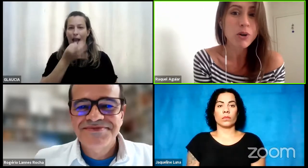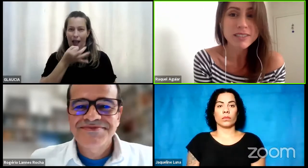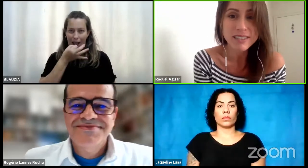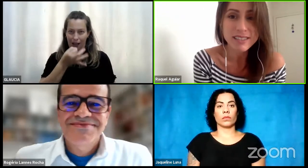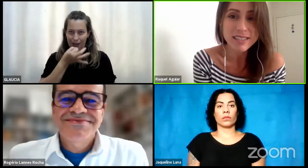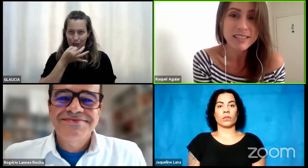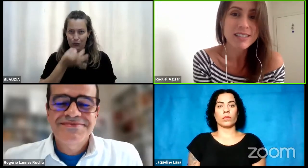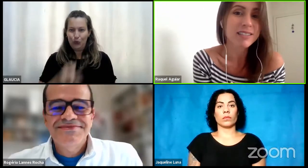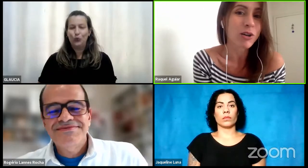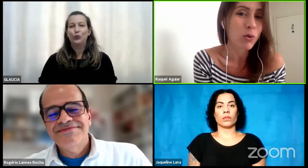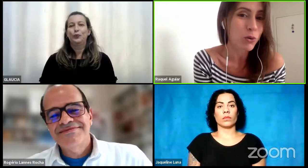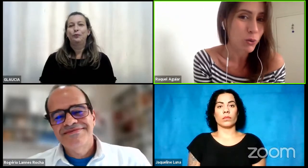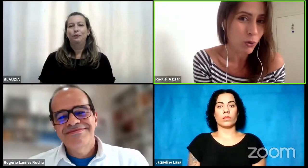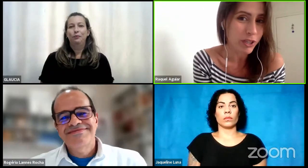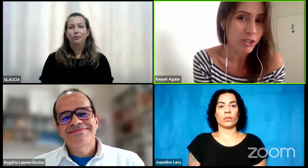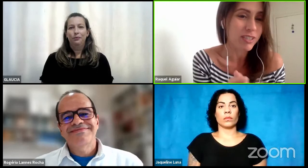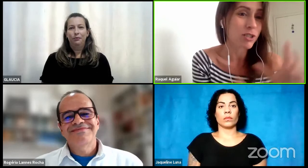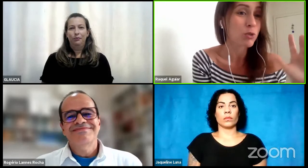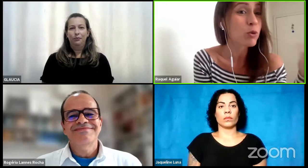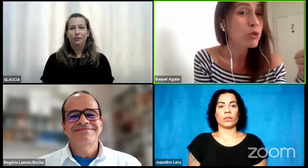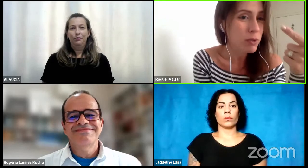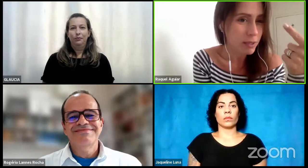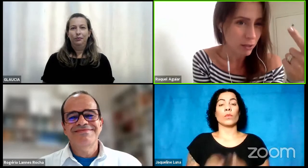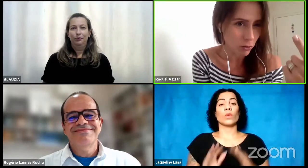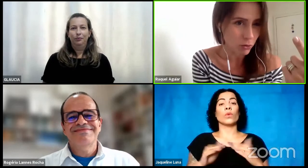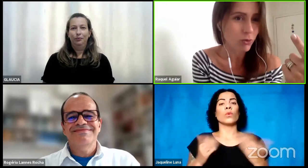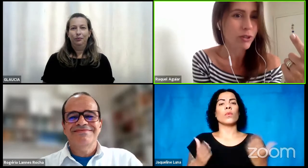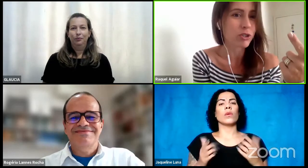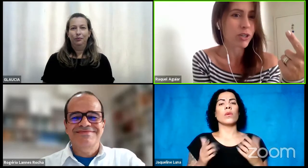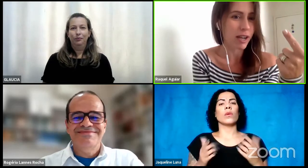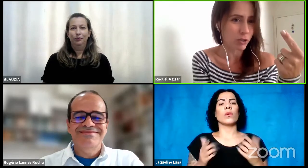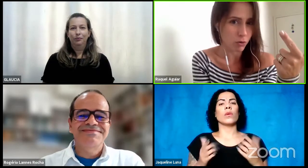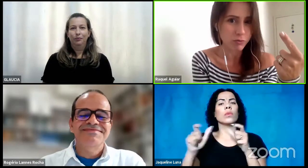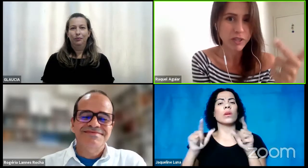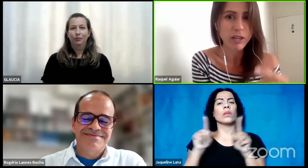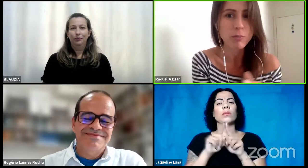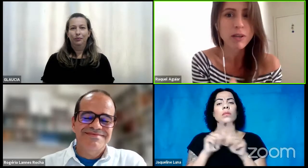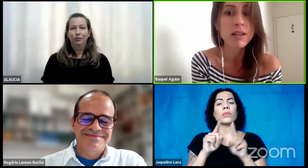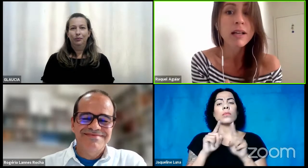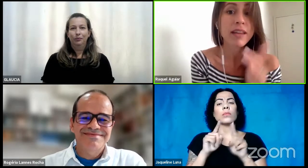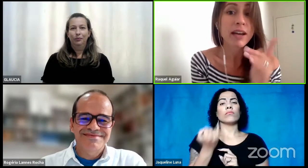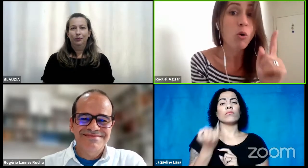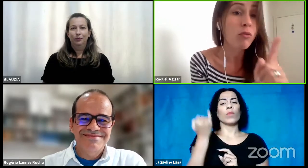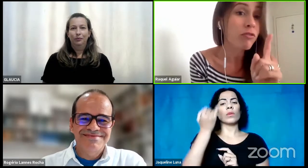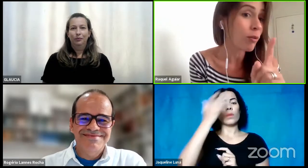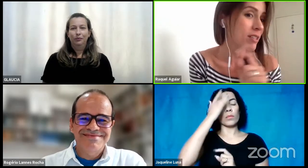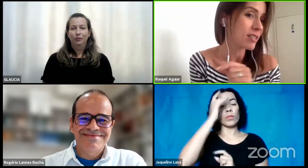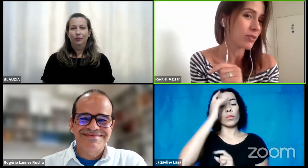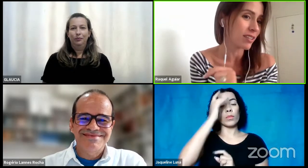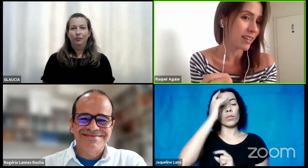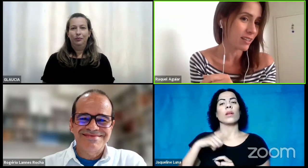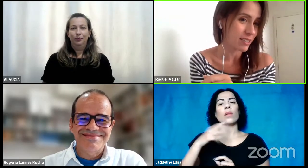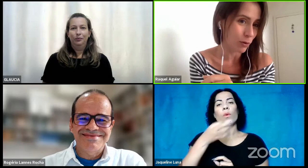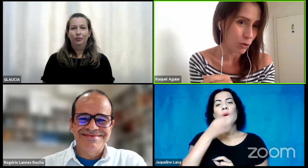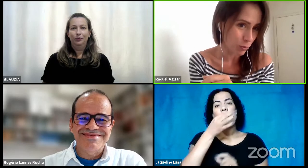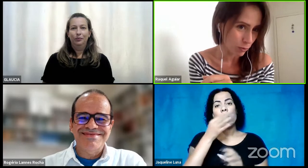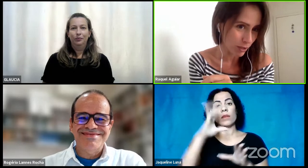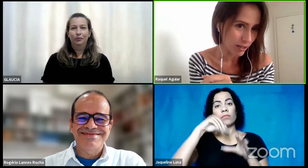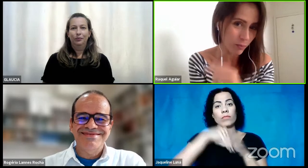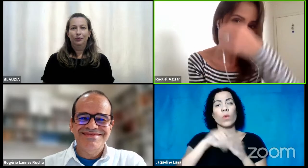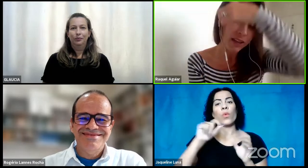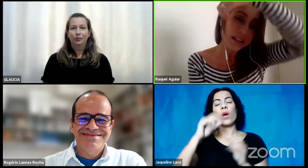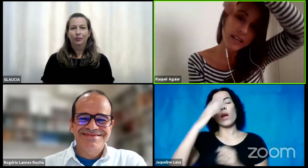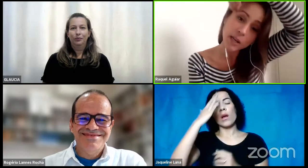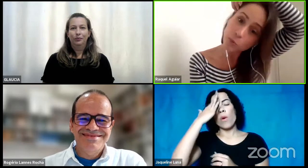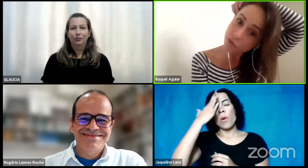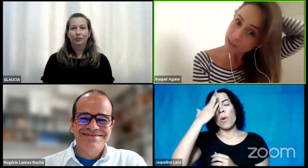e importância desses interlocutores, desses múltiplos interlocutores que a rádios contempla na conformação da ideia de saúde